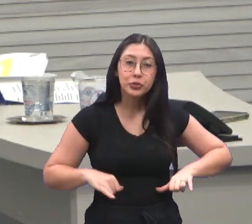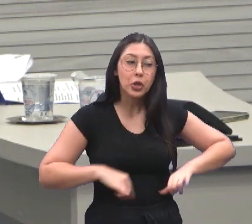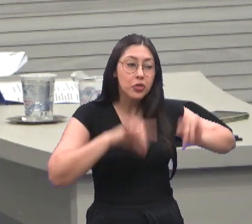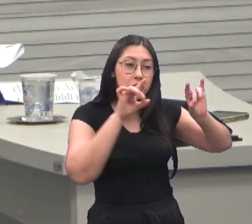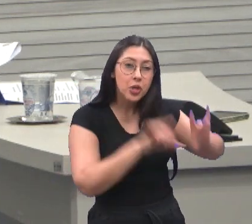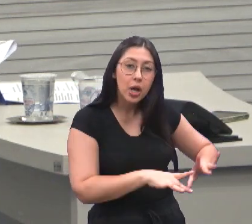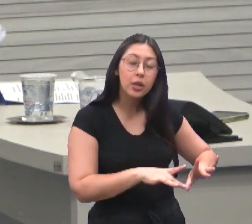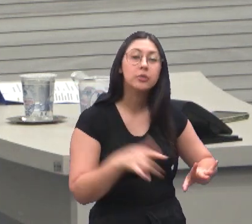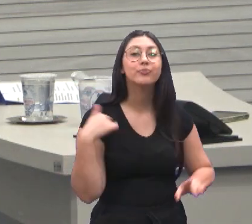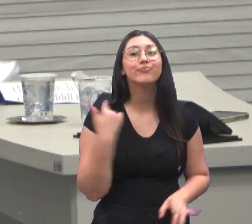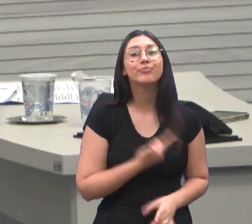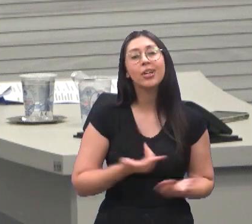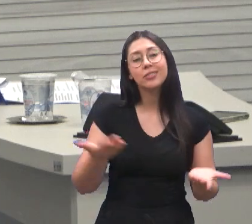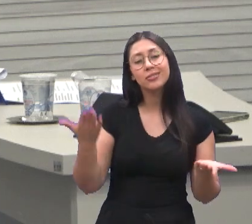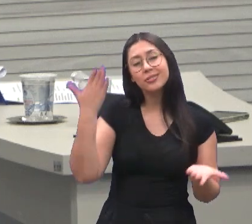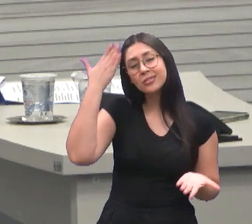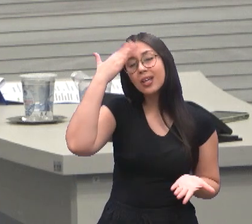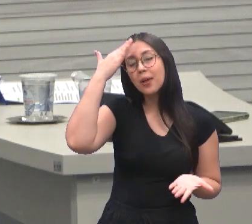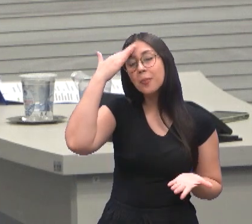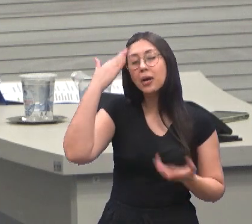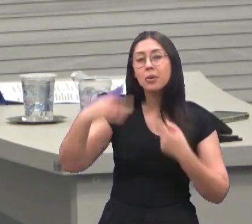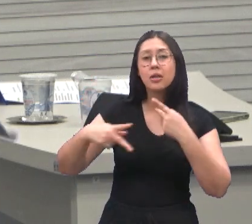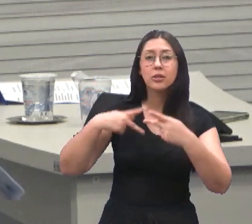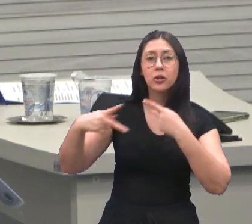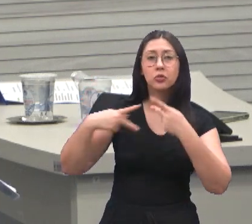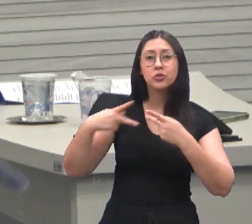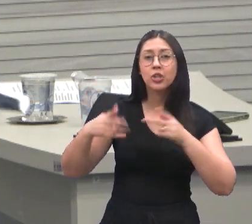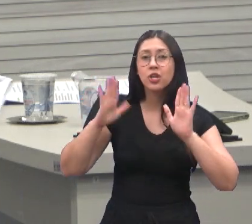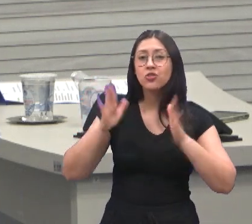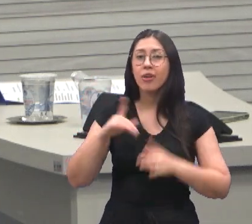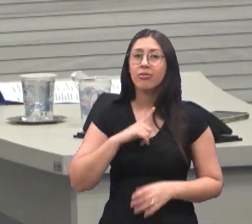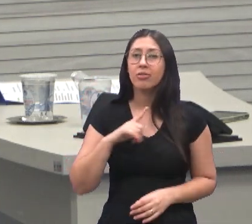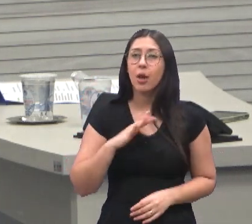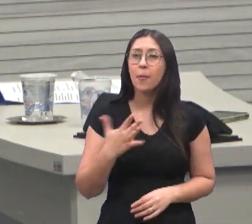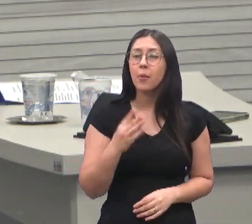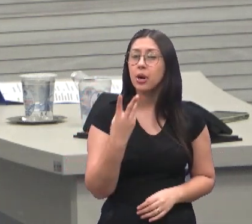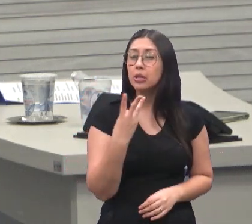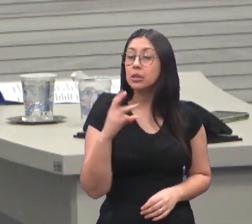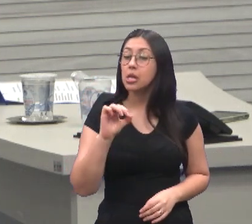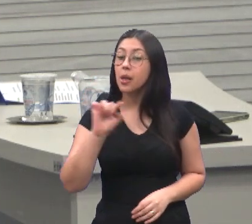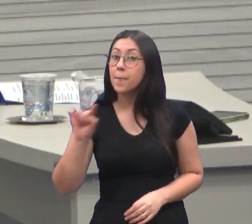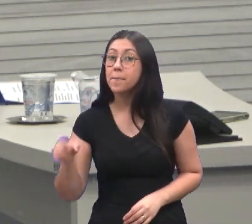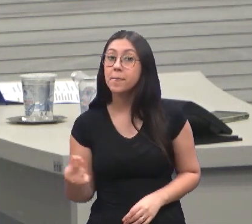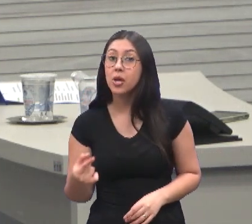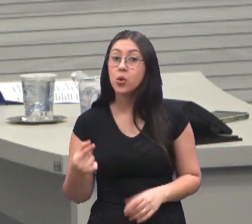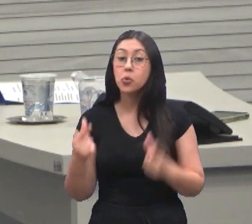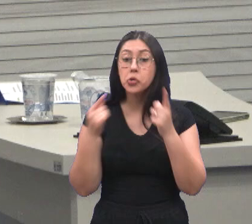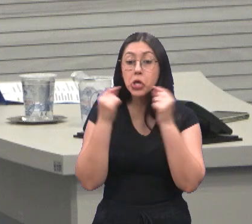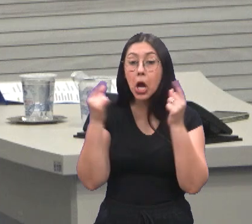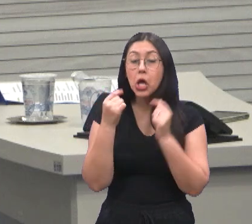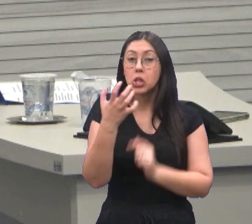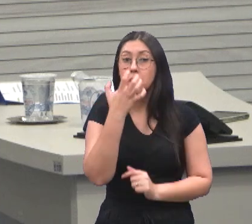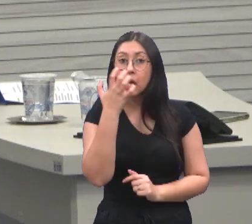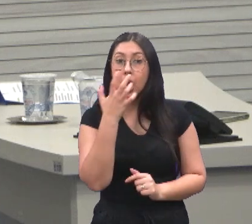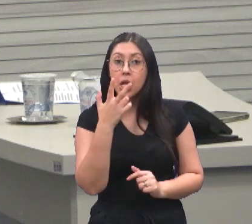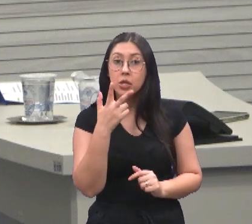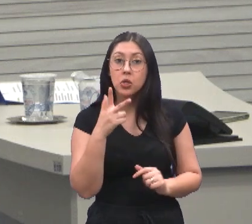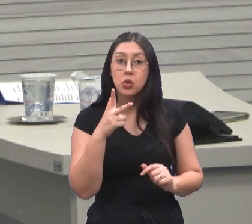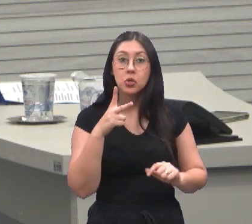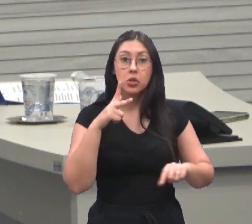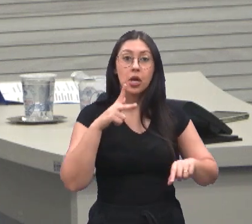está em torno já de mais de 30 mil animais castrados, entre cães e gatos, e microchipados. Sempre que eu venho esse microfone, eu